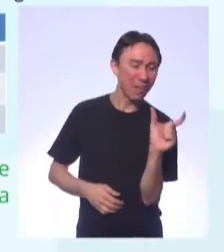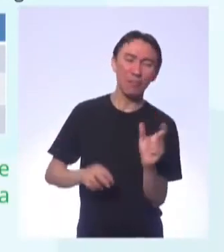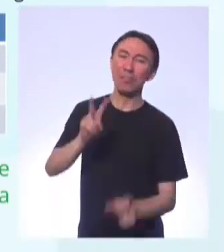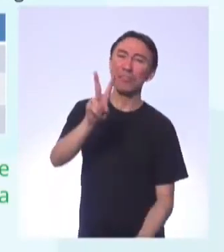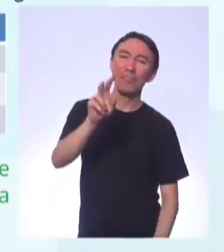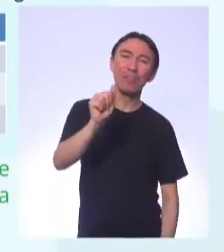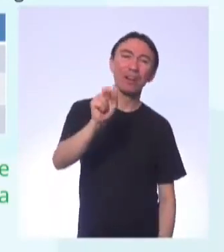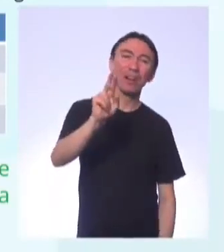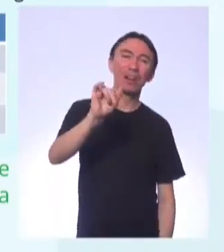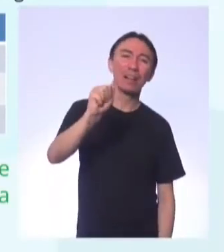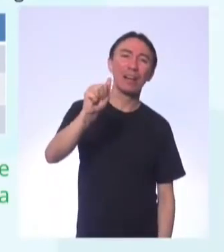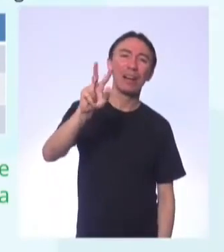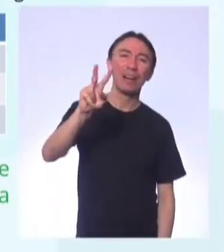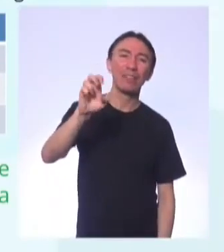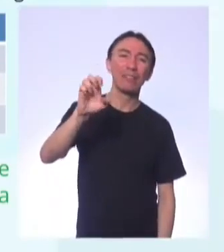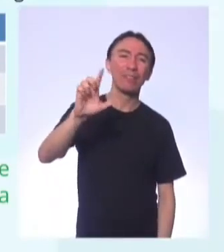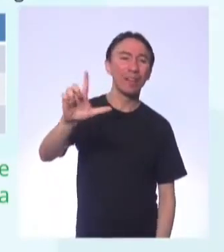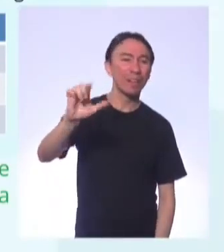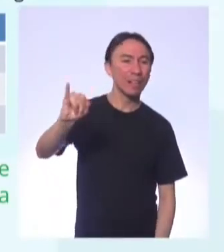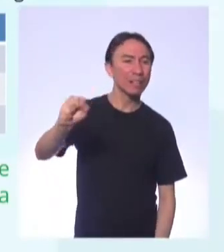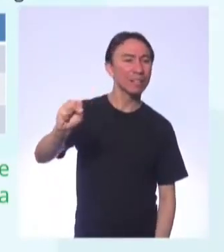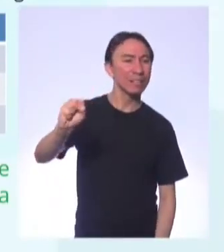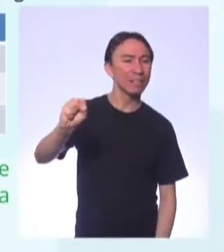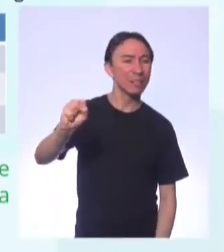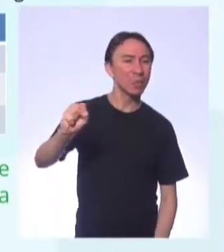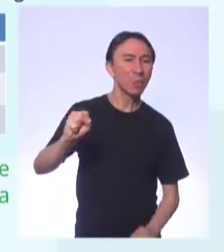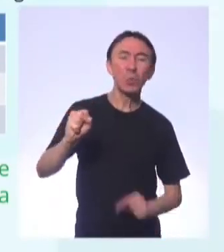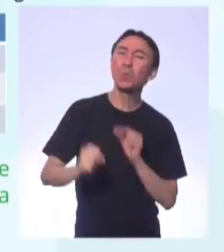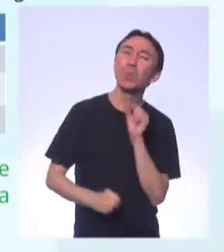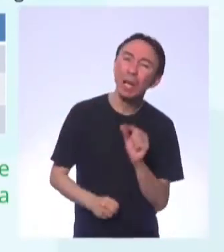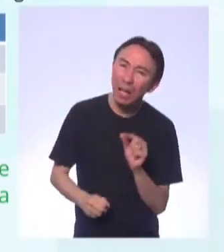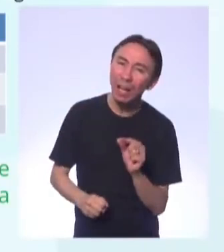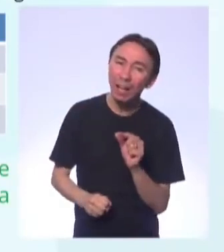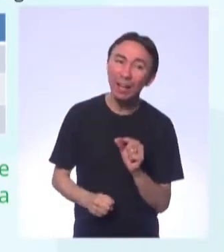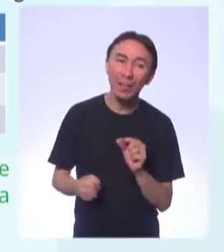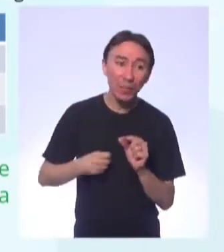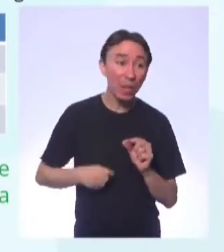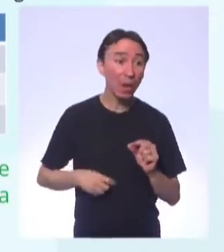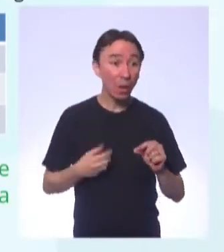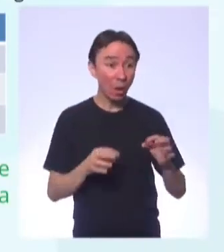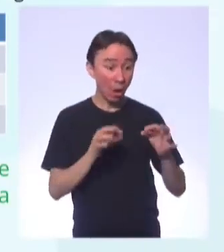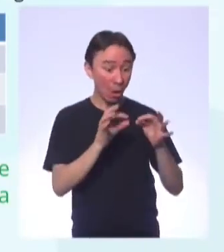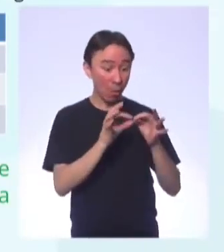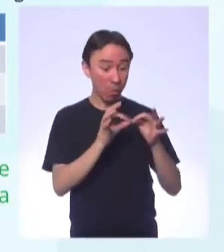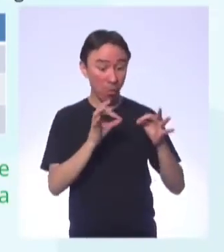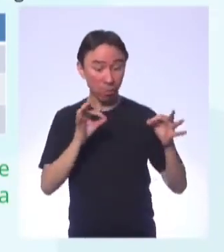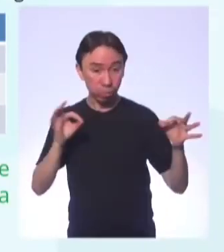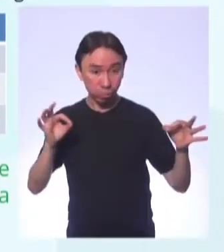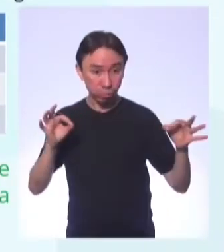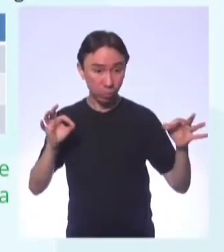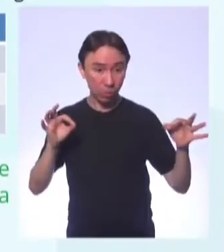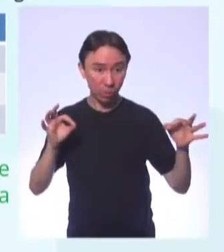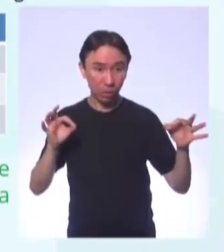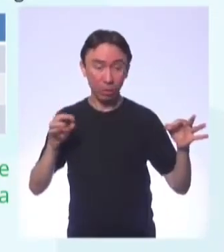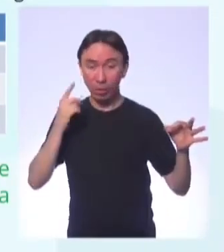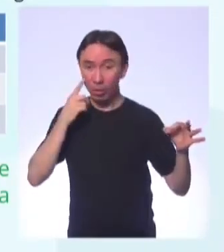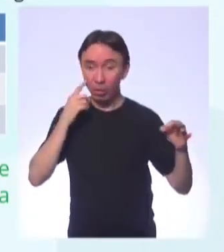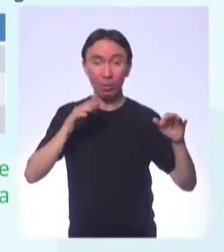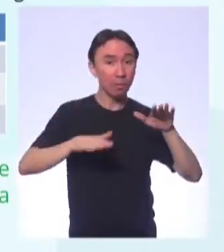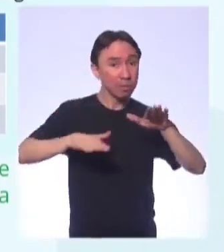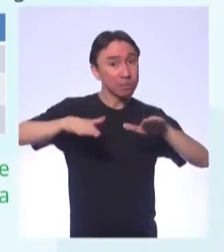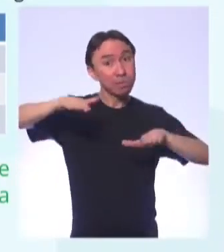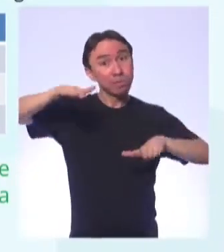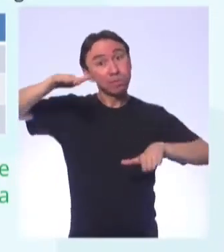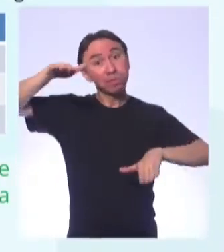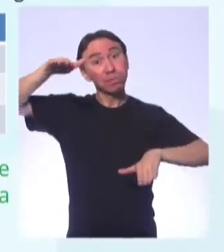legal né os e o que que eu estou fazendo com comprimento eu estou variando valor não é Osmar eu